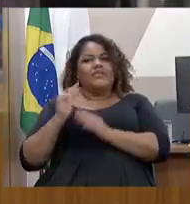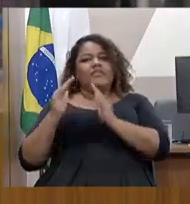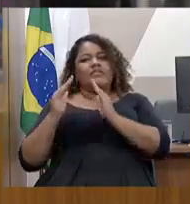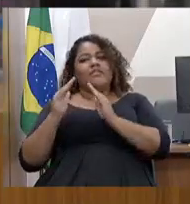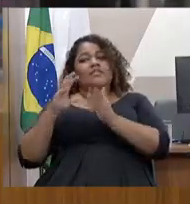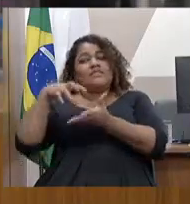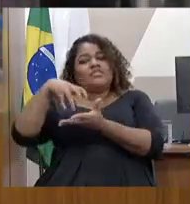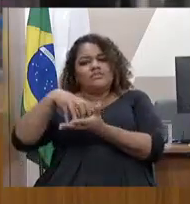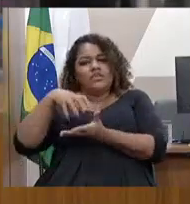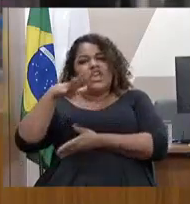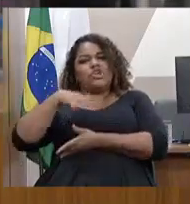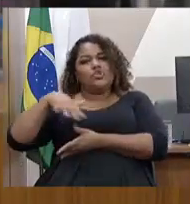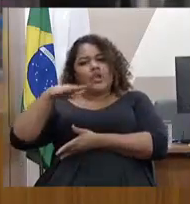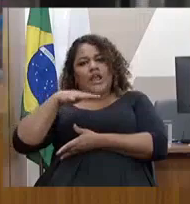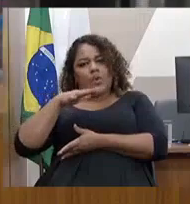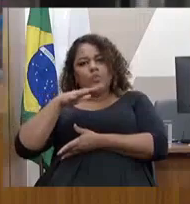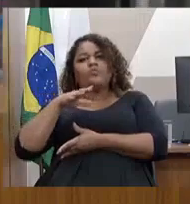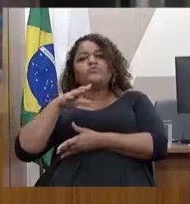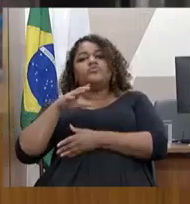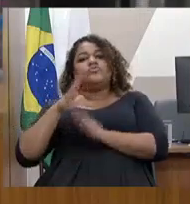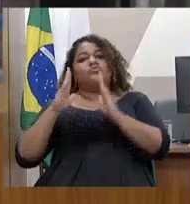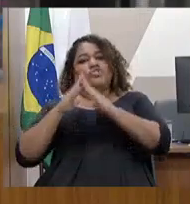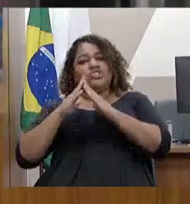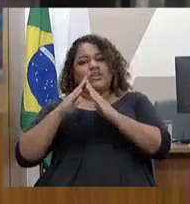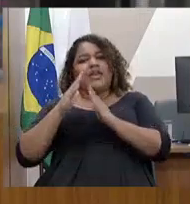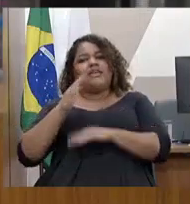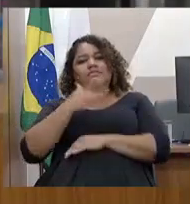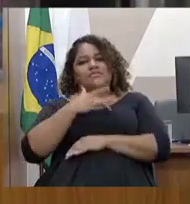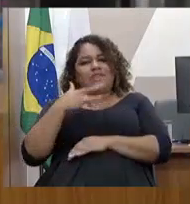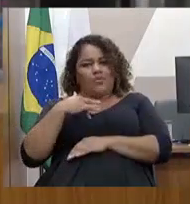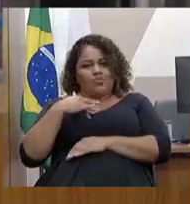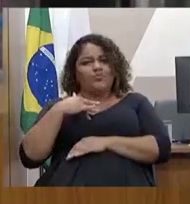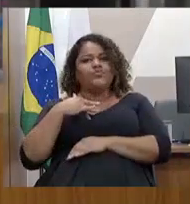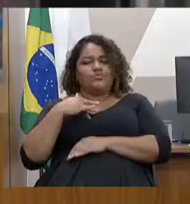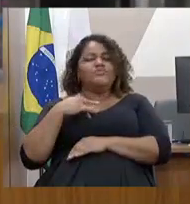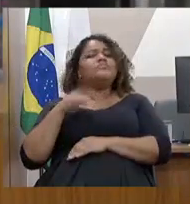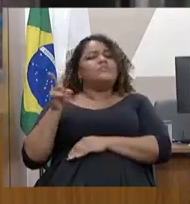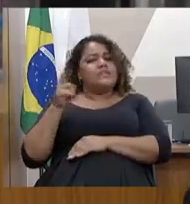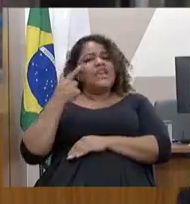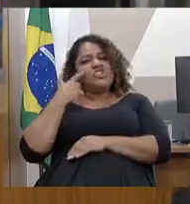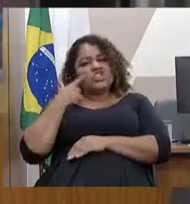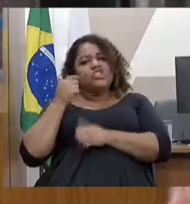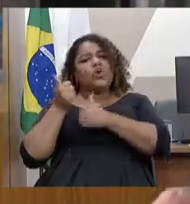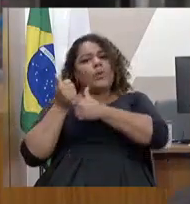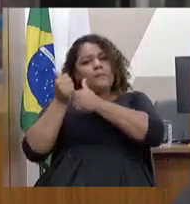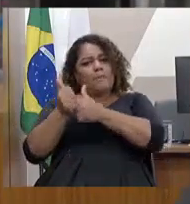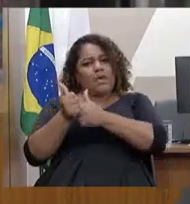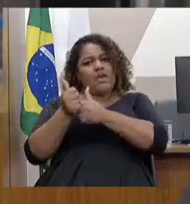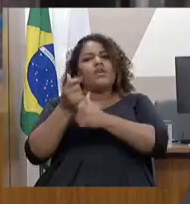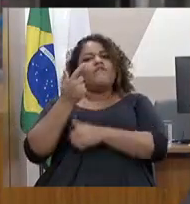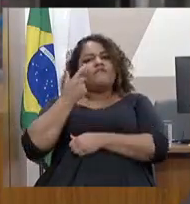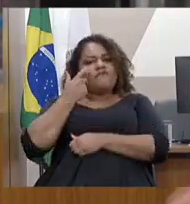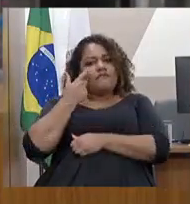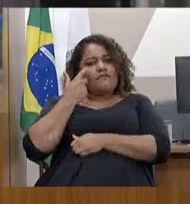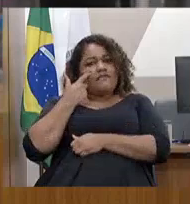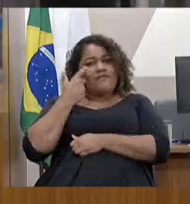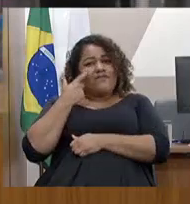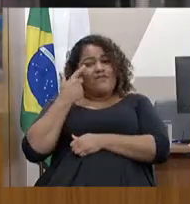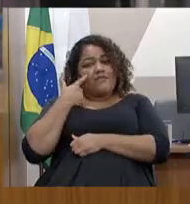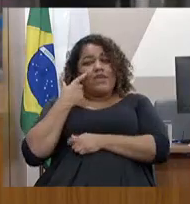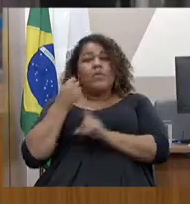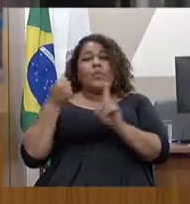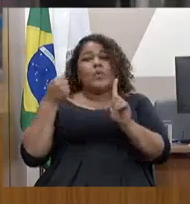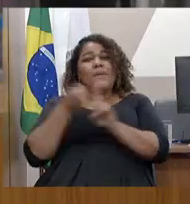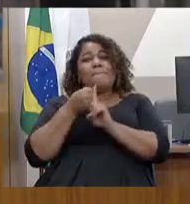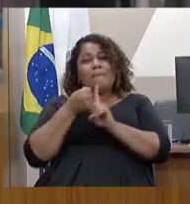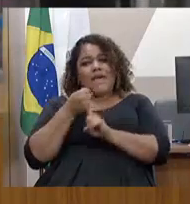regional centro de saúde e a gente vê está vivenciando acompanhando né inclusive os impactos disso